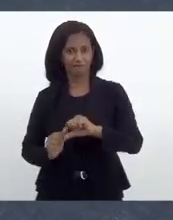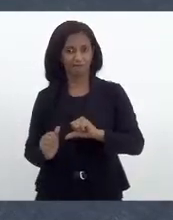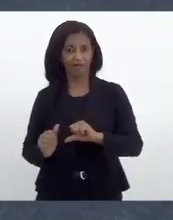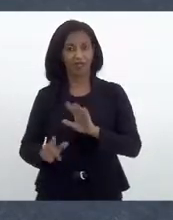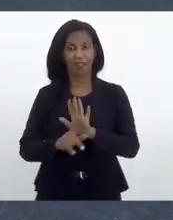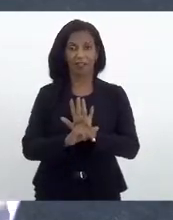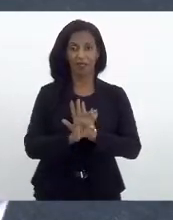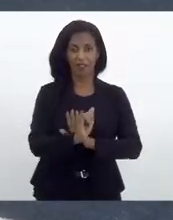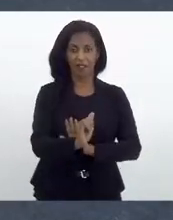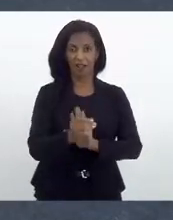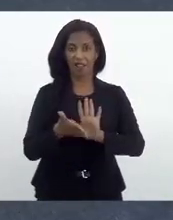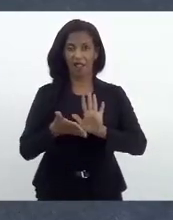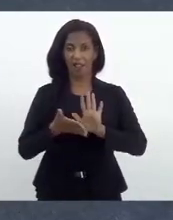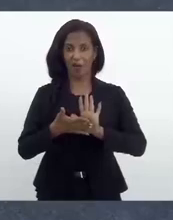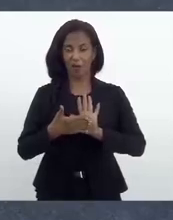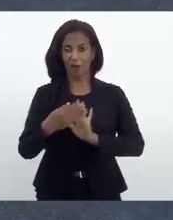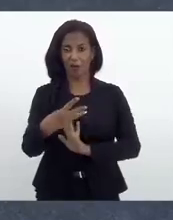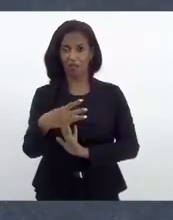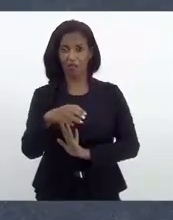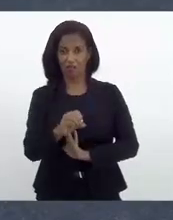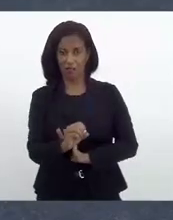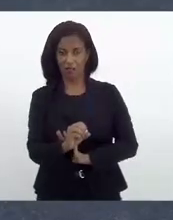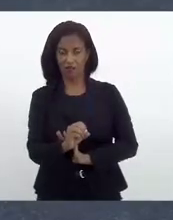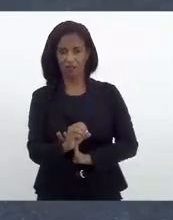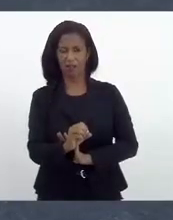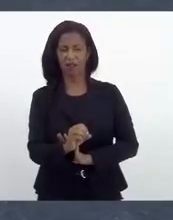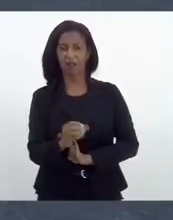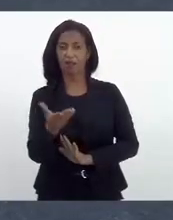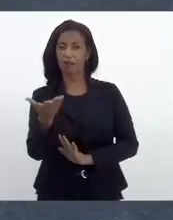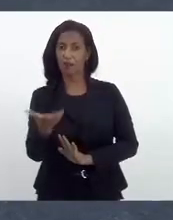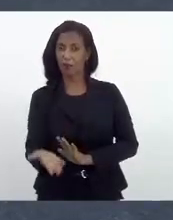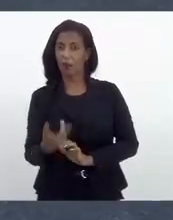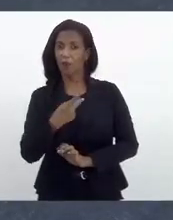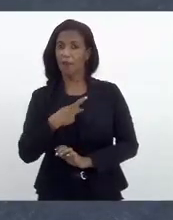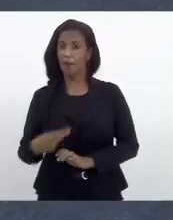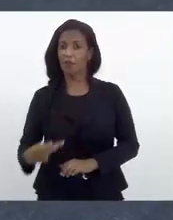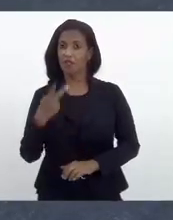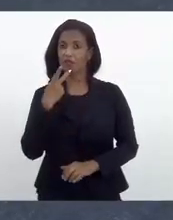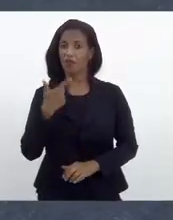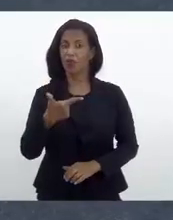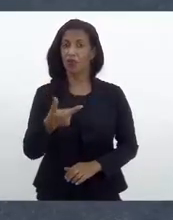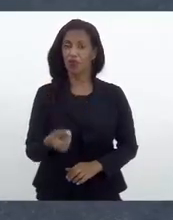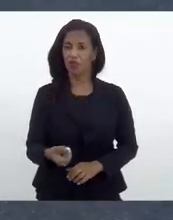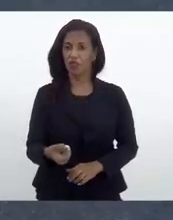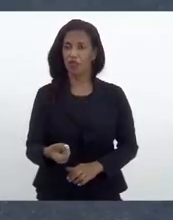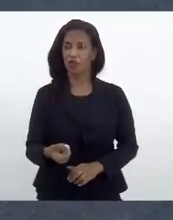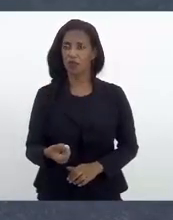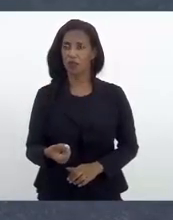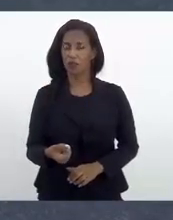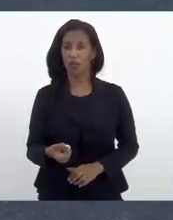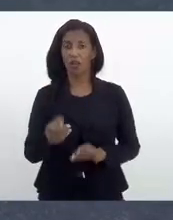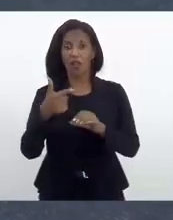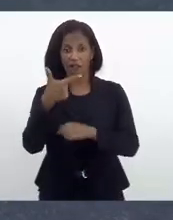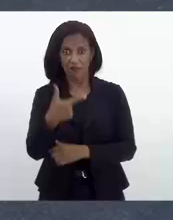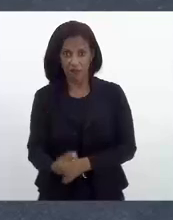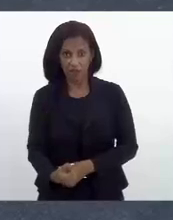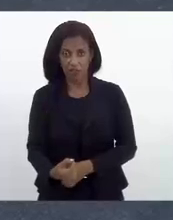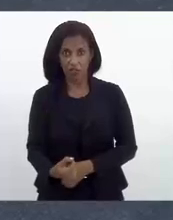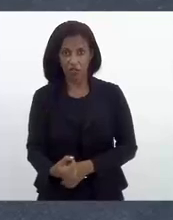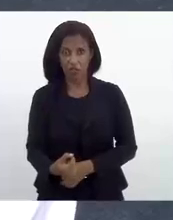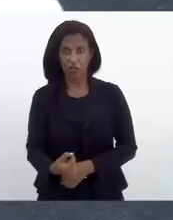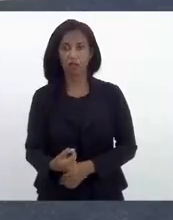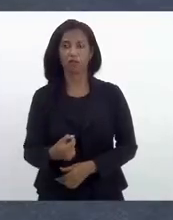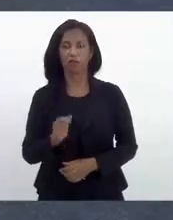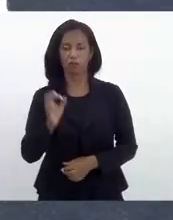na lei a proposta era 30 vossa excelência falou ontem 20% está fechado em 20 20%